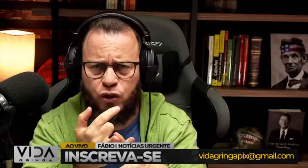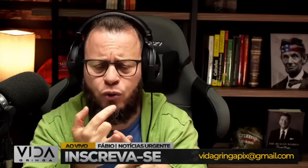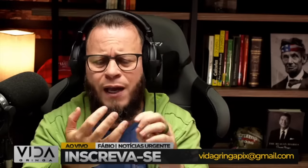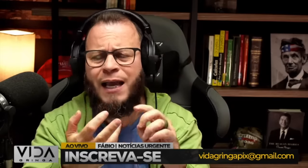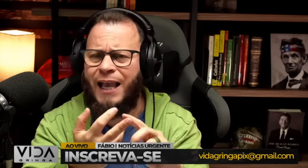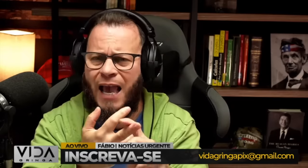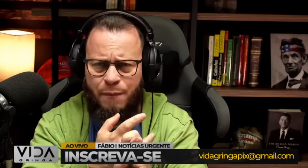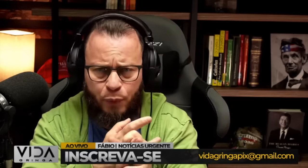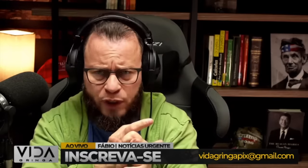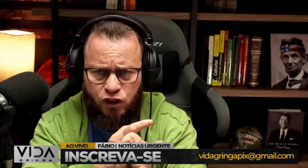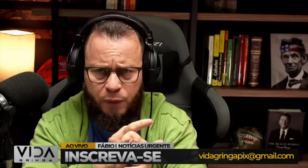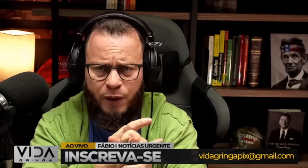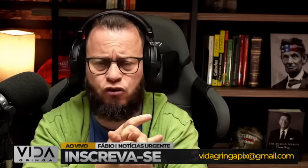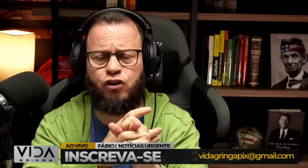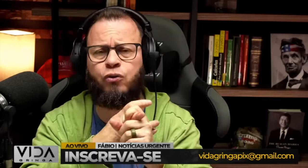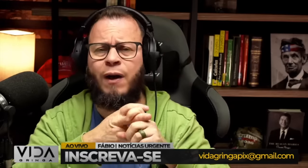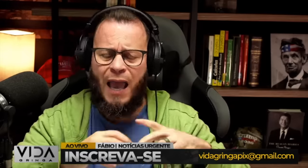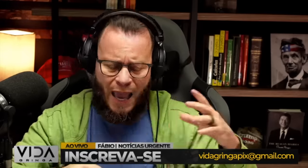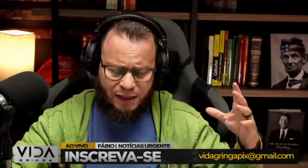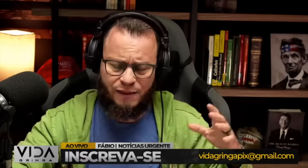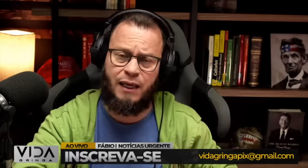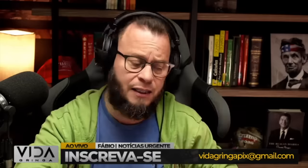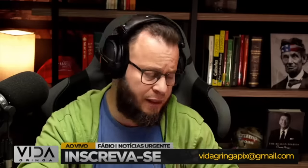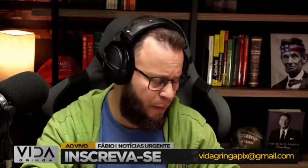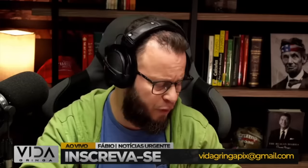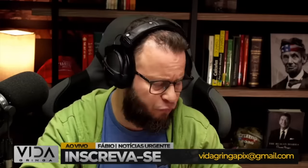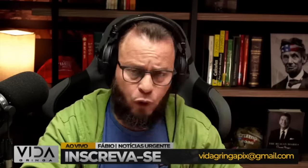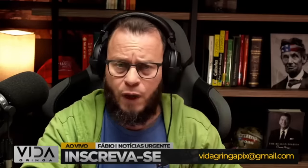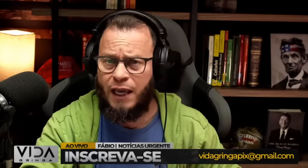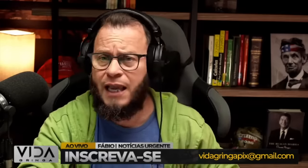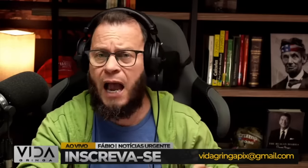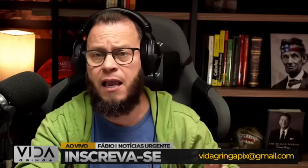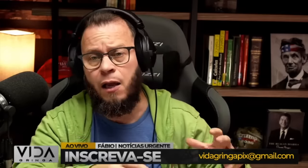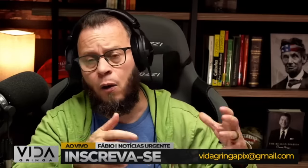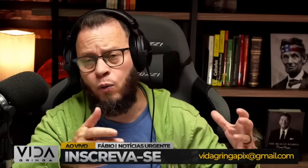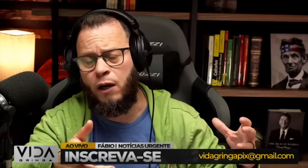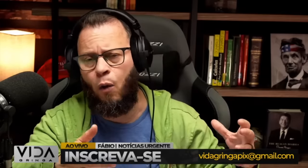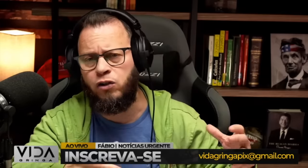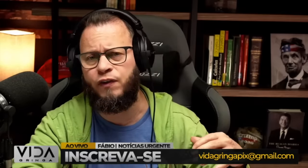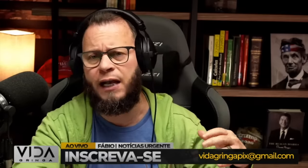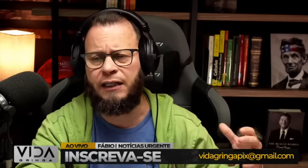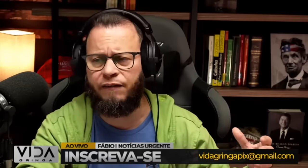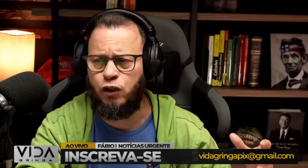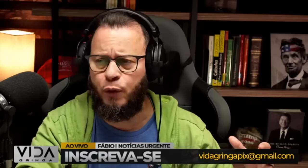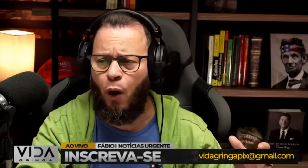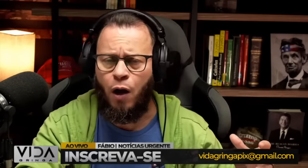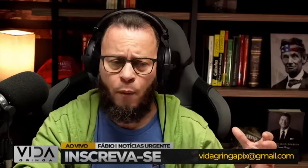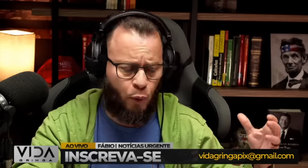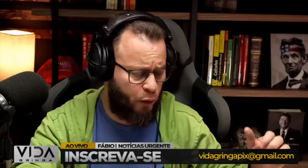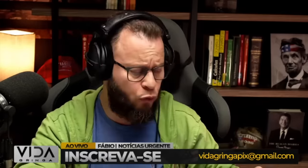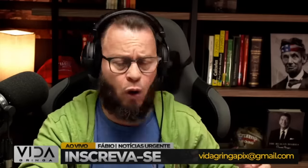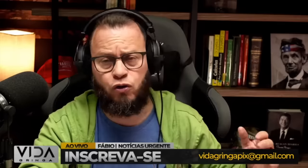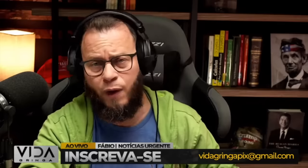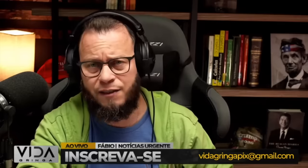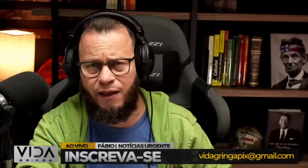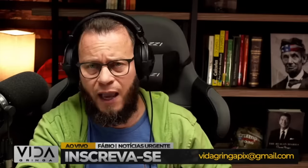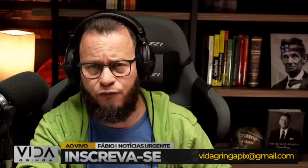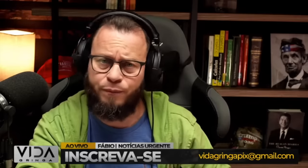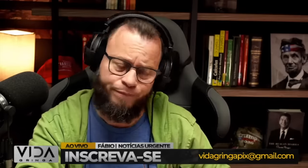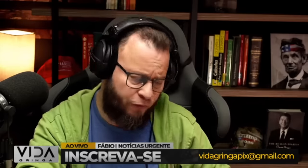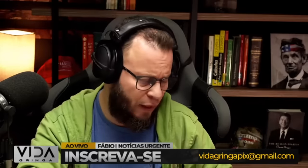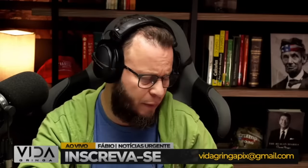bandido querem proteger bandido é assim que eles sempre foram E aí o negócio fica cada vez pior porque o nosso